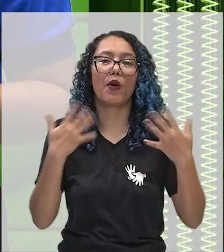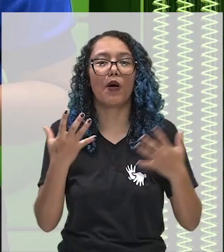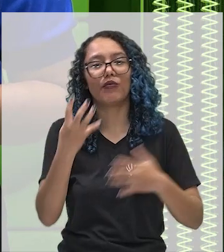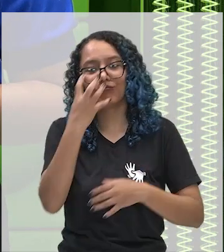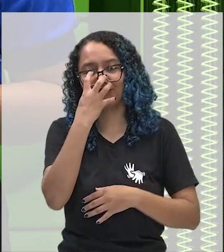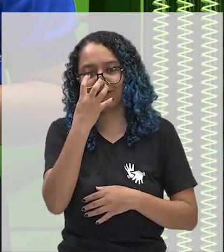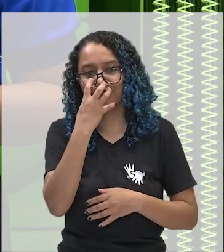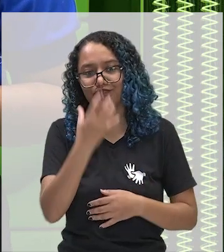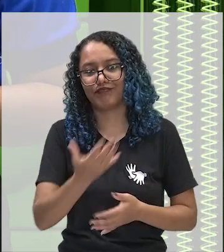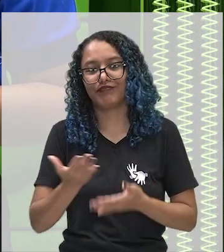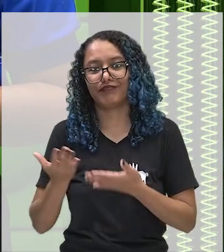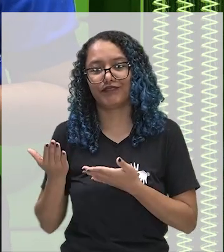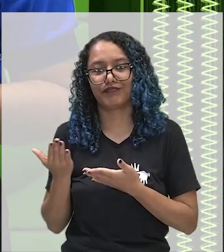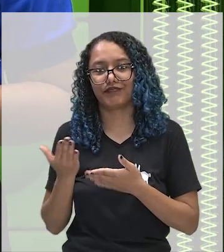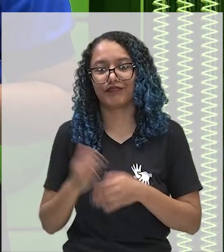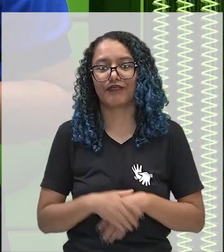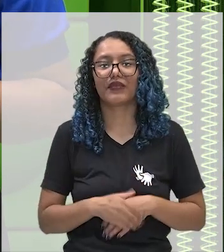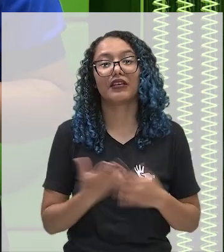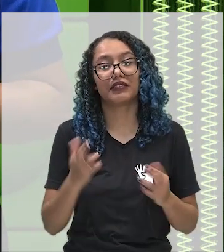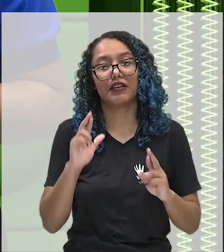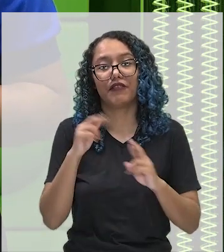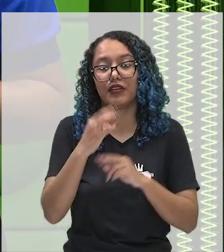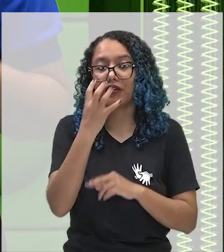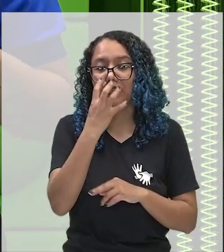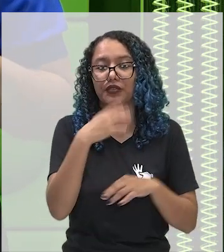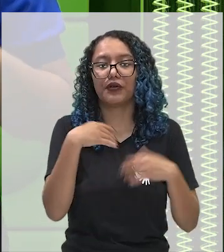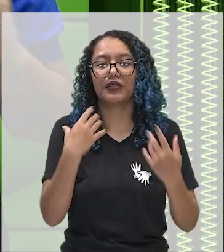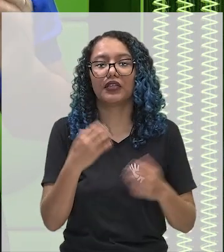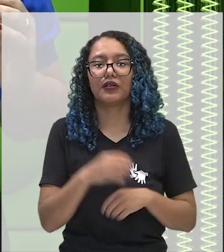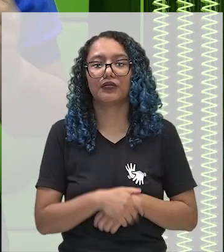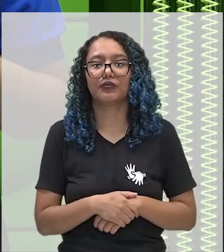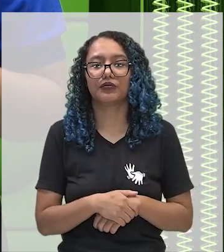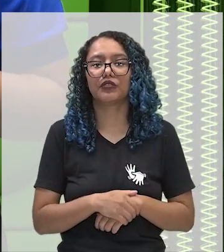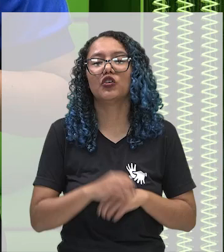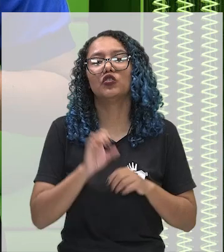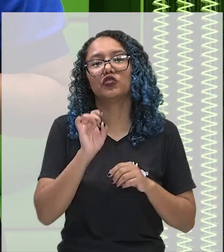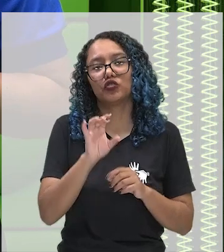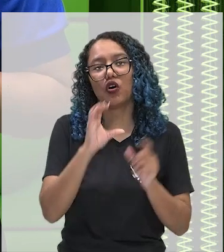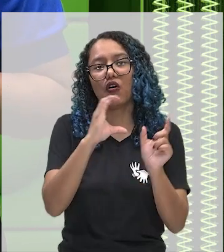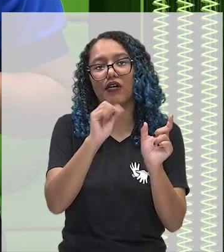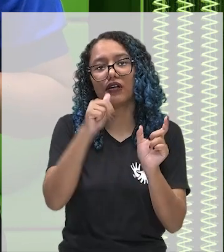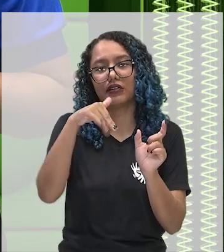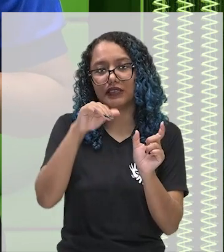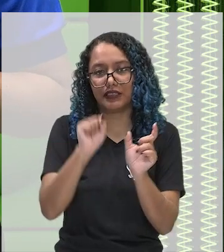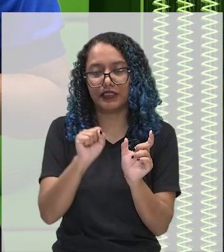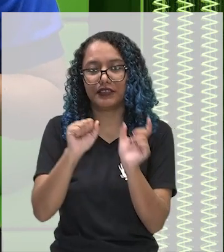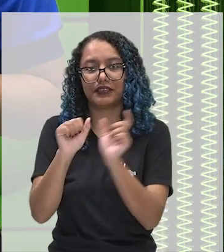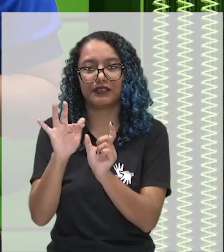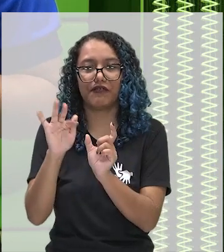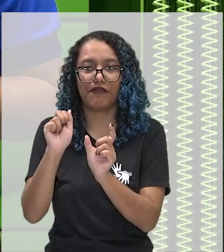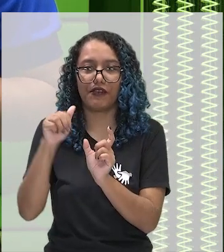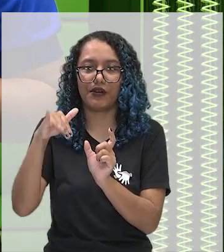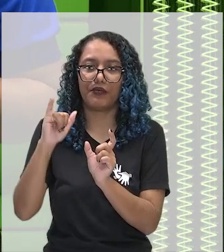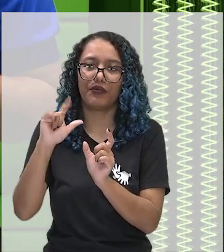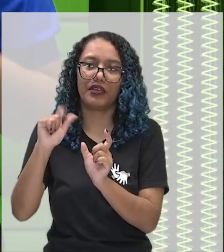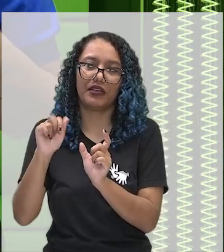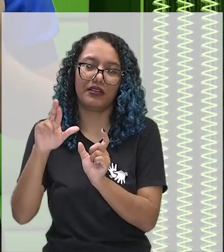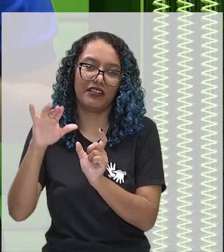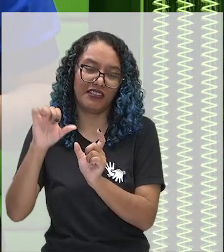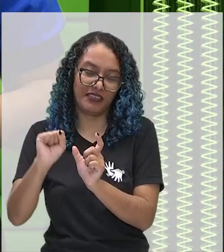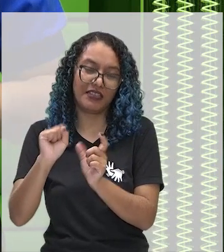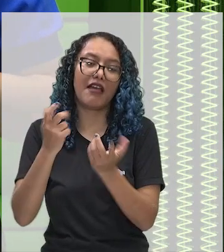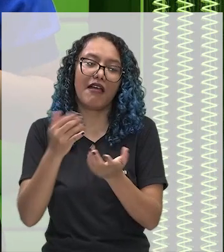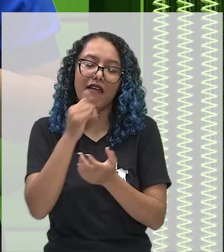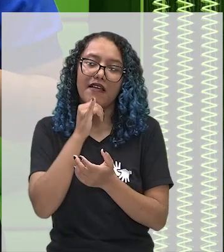espécie. E aí, como a gente está falando dos cachorros, só vai ficar aí o Canis familiaris, certo? Então, esse